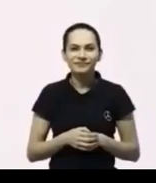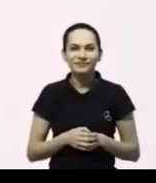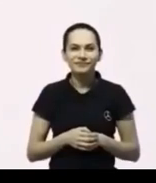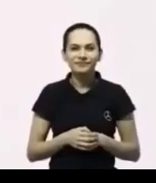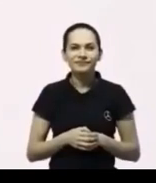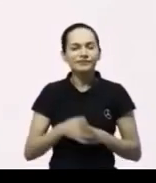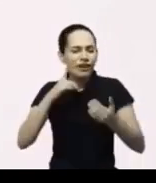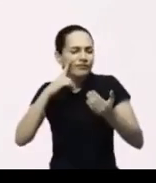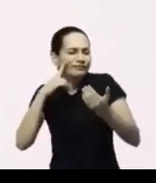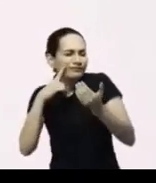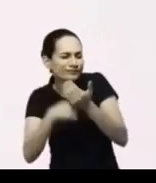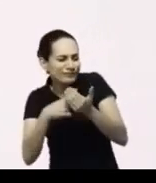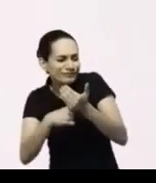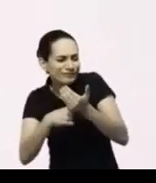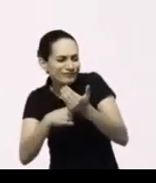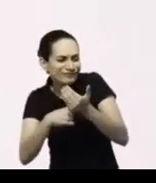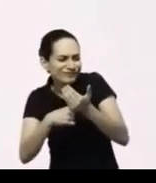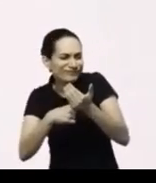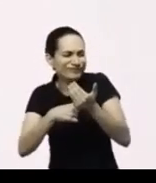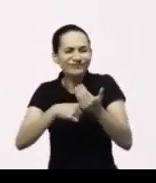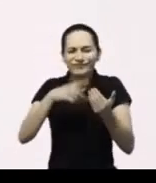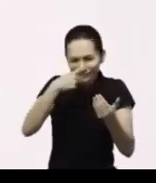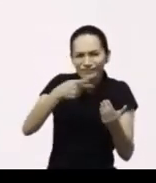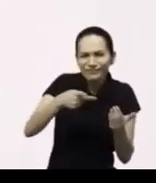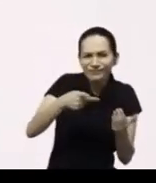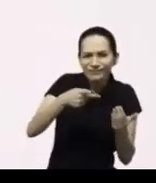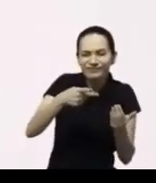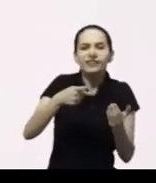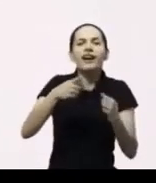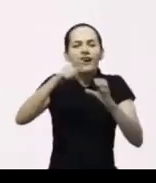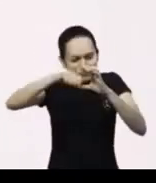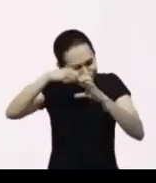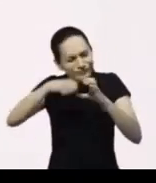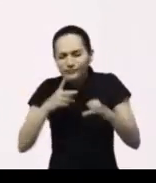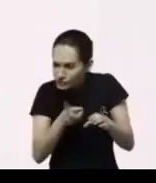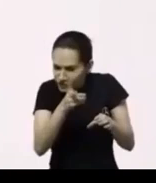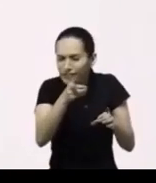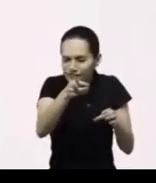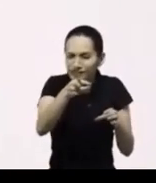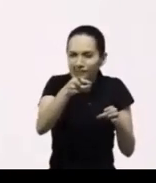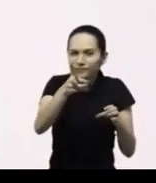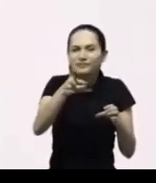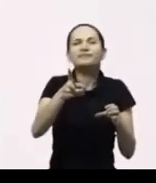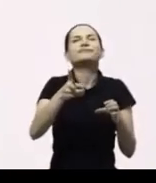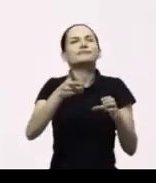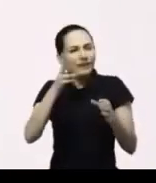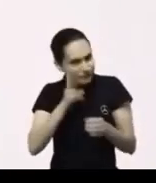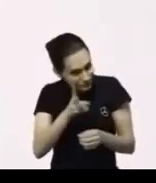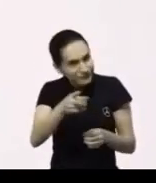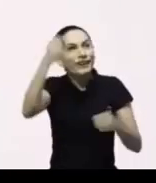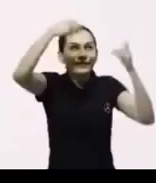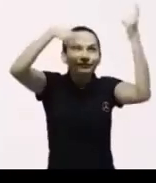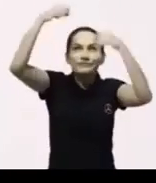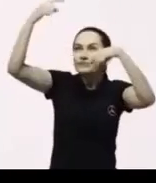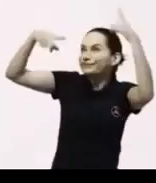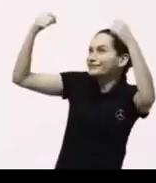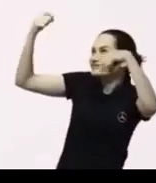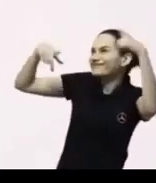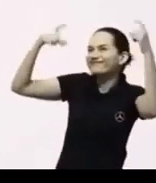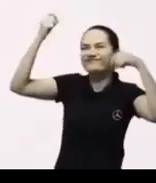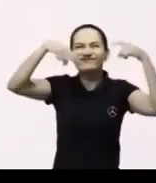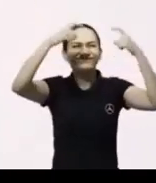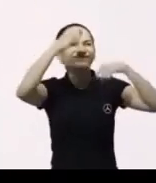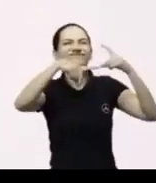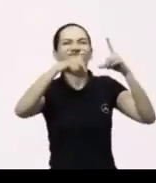Combinando nossos lemas, vamos fazer a roda girar para manter as estrelas